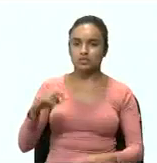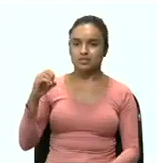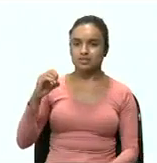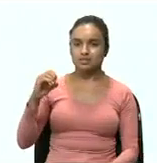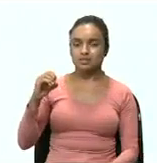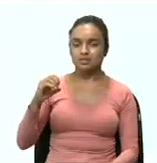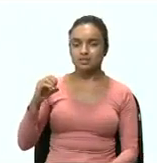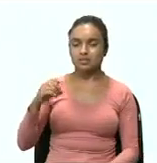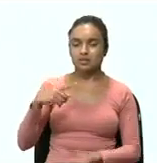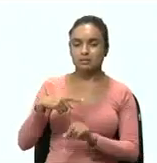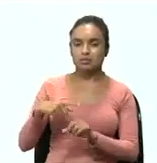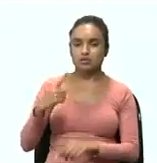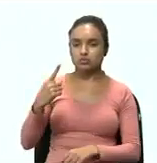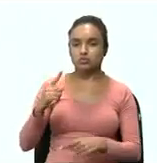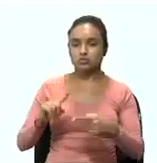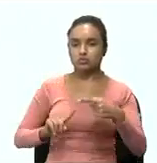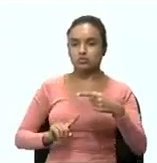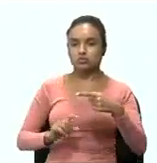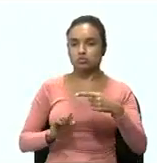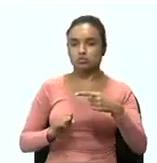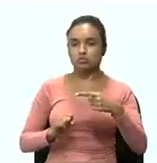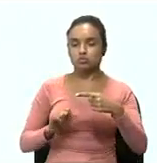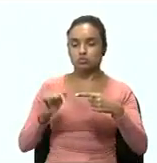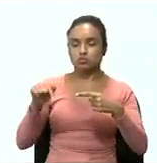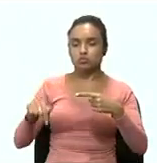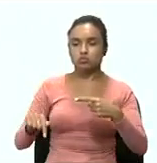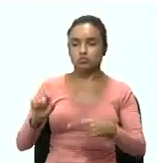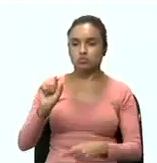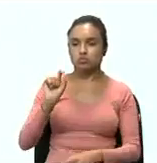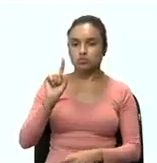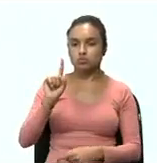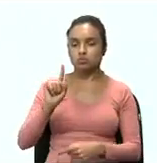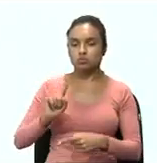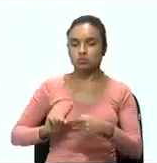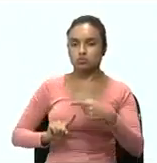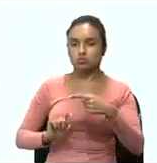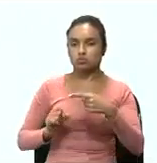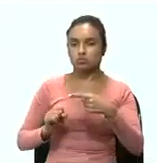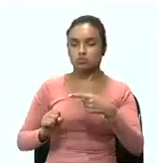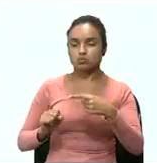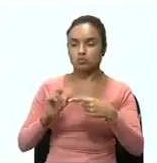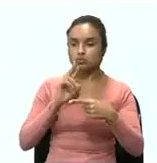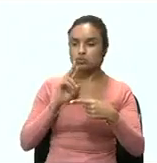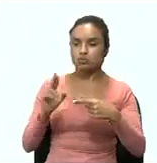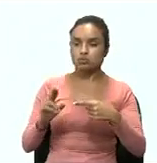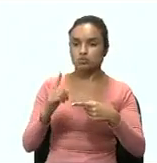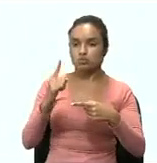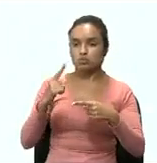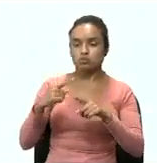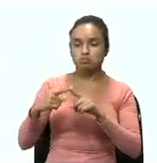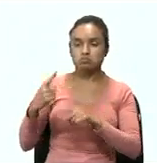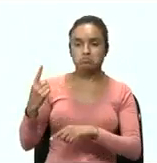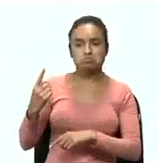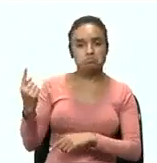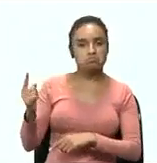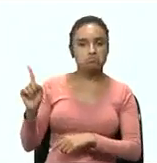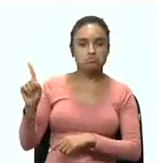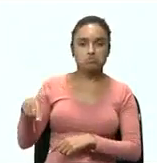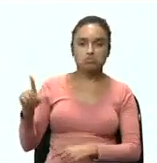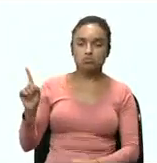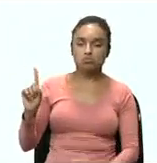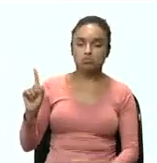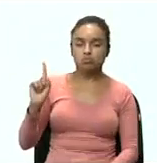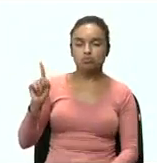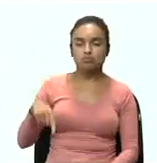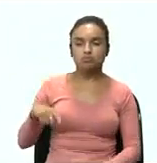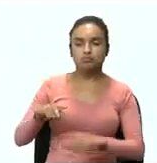1 18 avos, 1 18 avos. 1 vezes 1, 1. 2 vezes